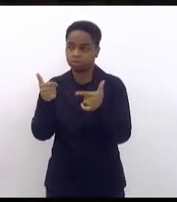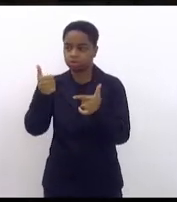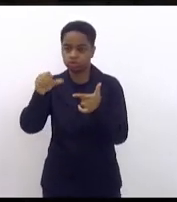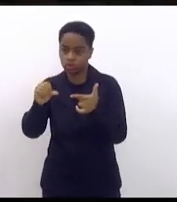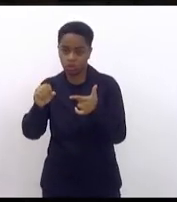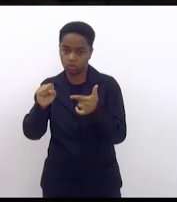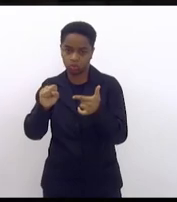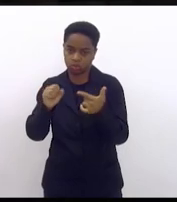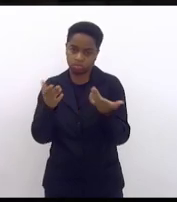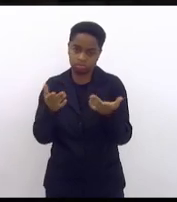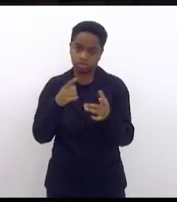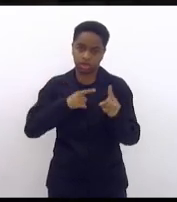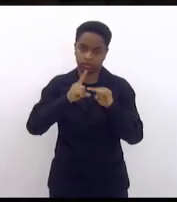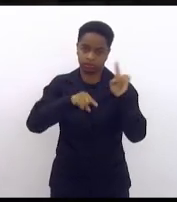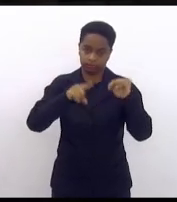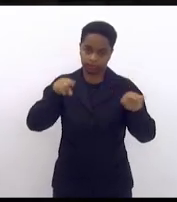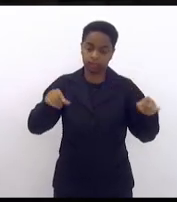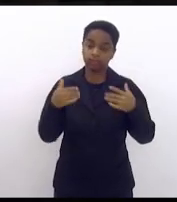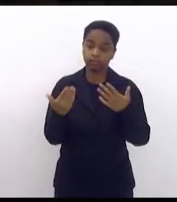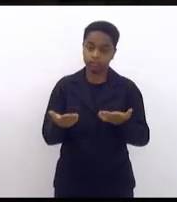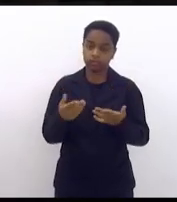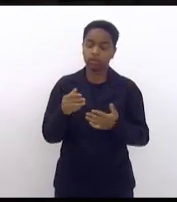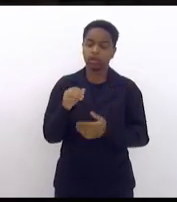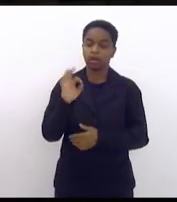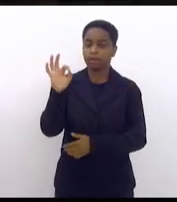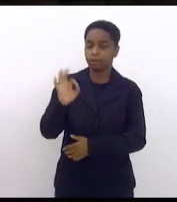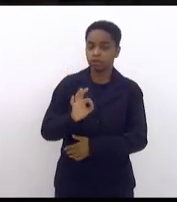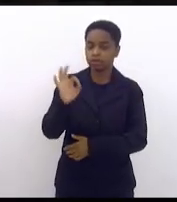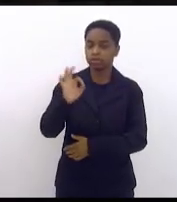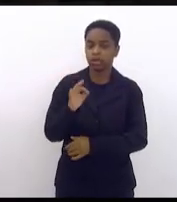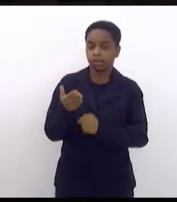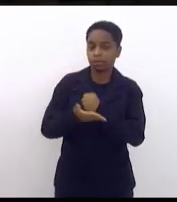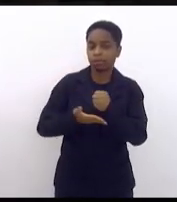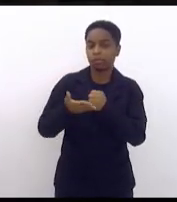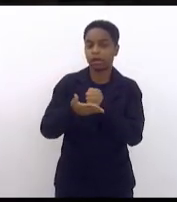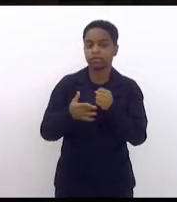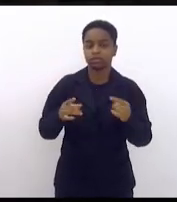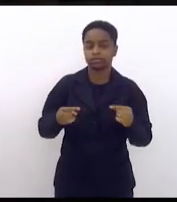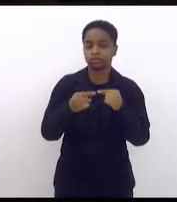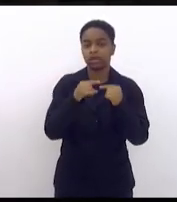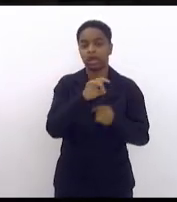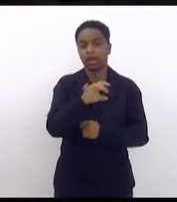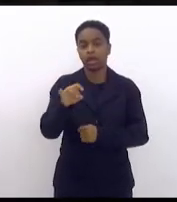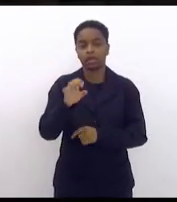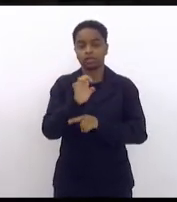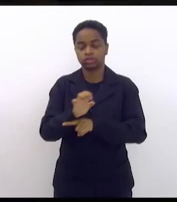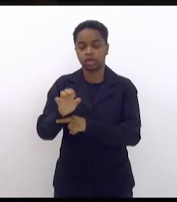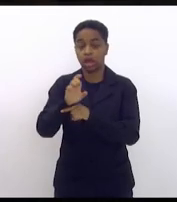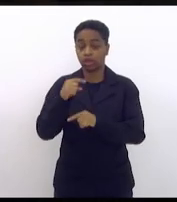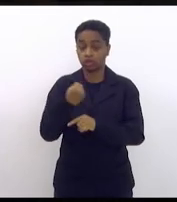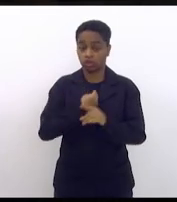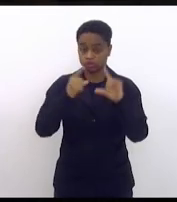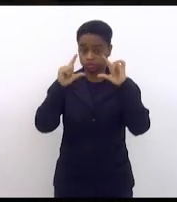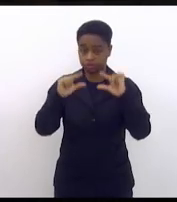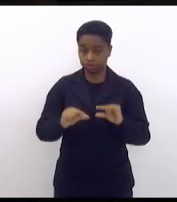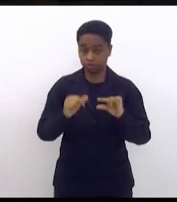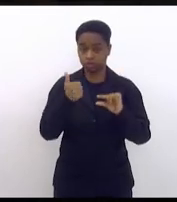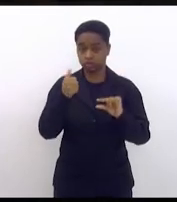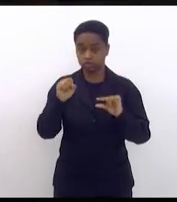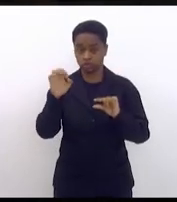ele se referiu à alíquota base de cada estado. A nossa aqui caiu para 18.